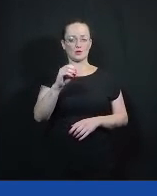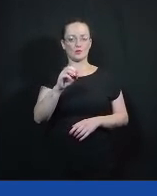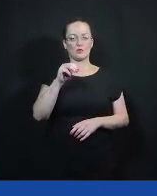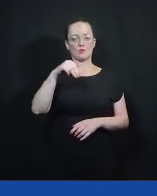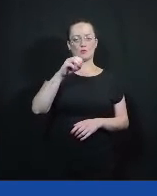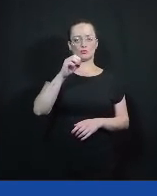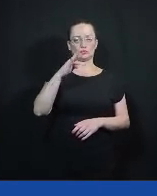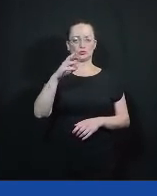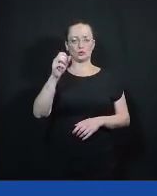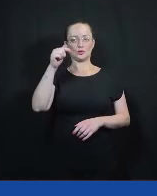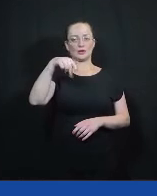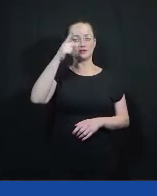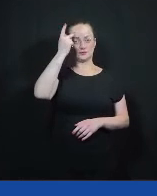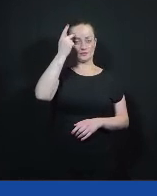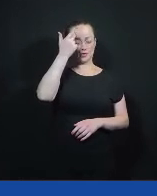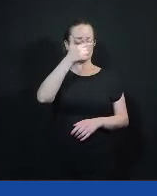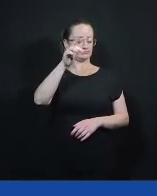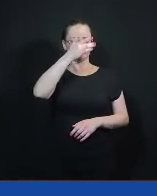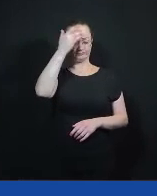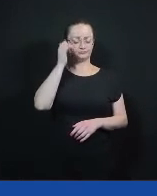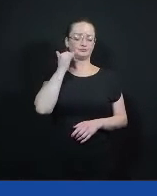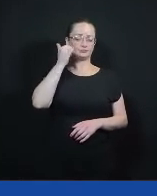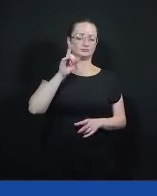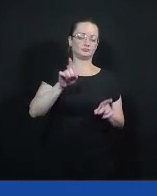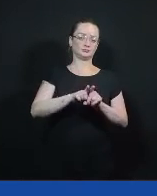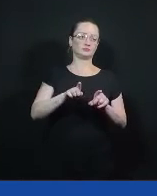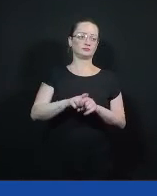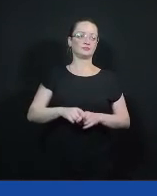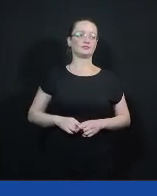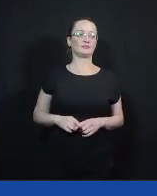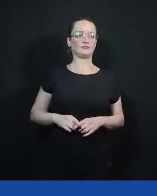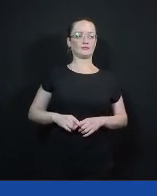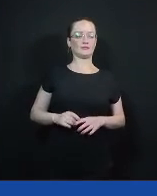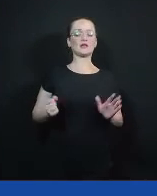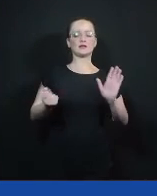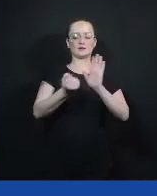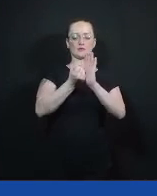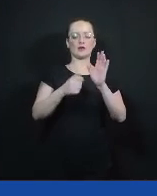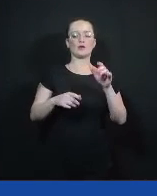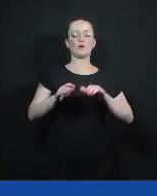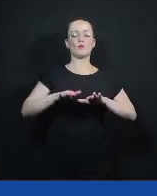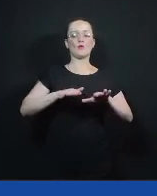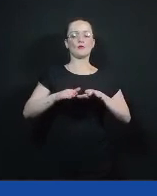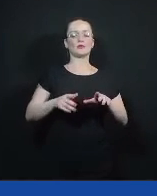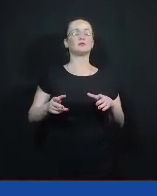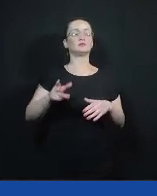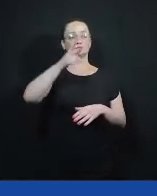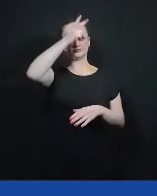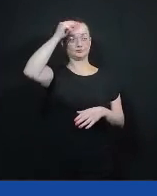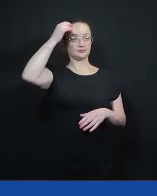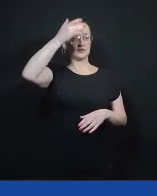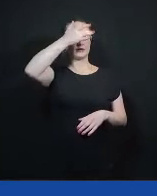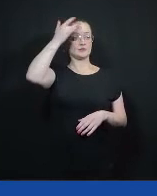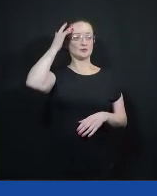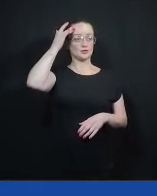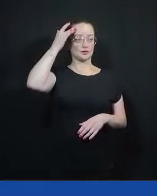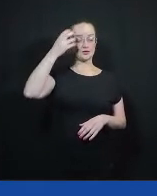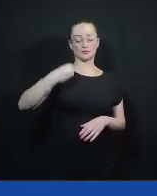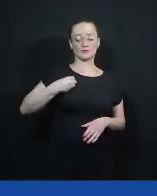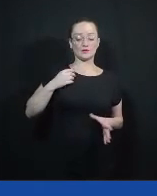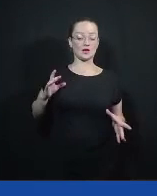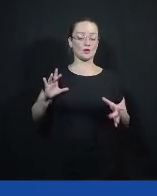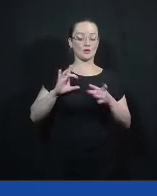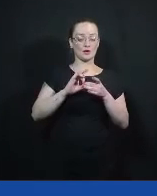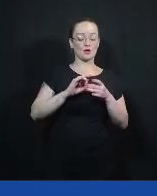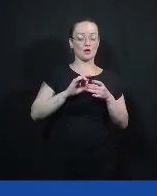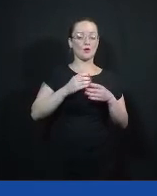mas também muitas outras pessoas falam, que é muito simbólica do movimento municipalista, que fala que as pessoas não vivem na União, no